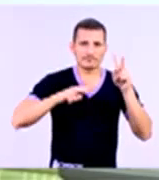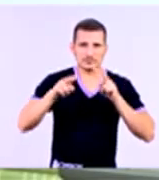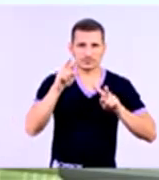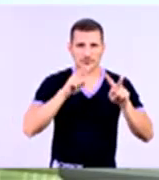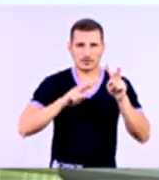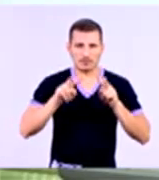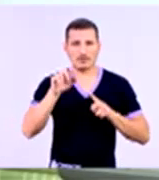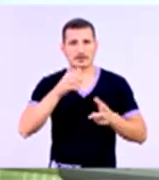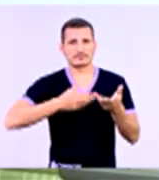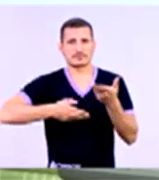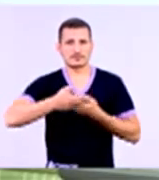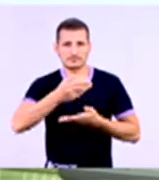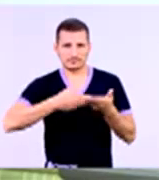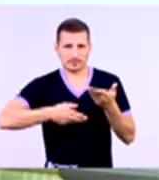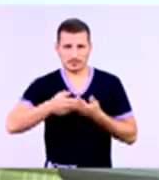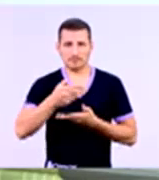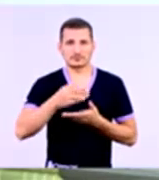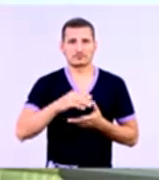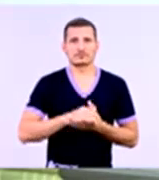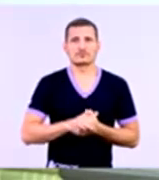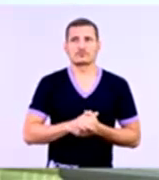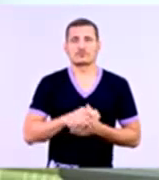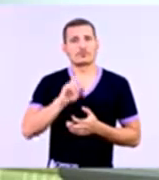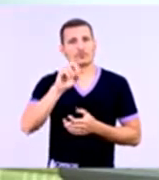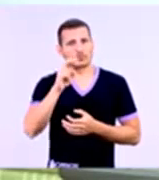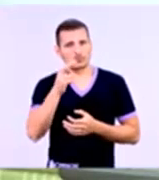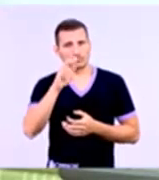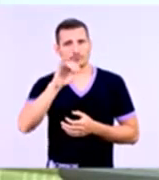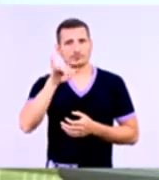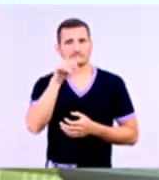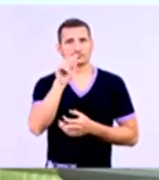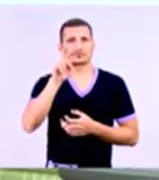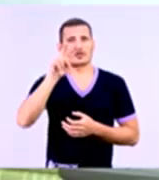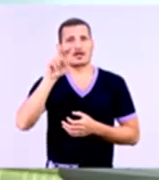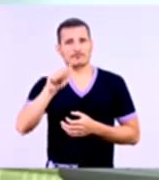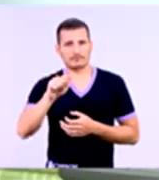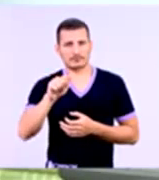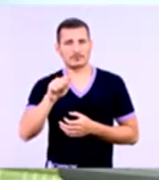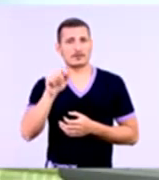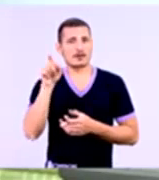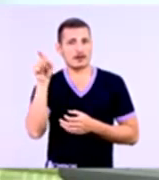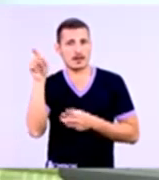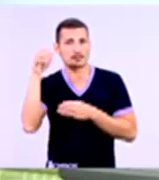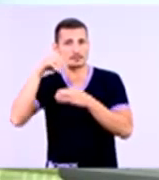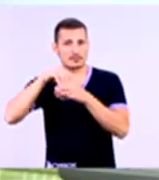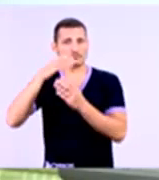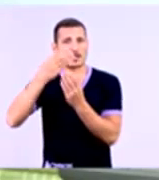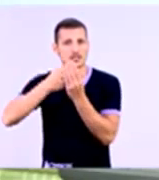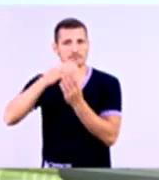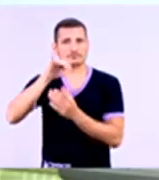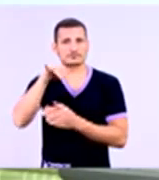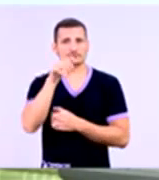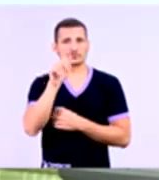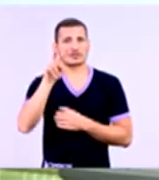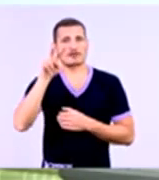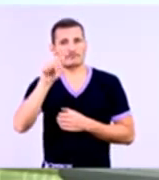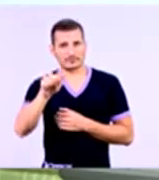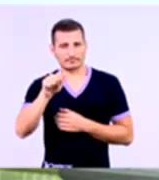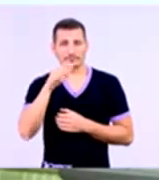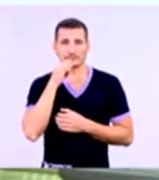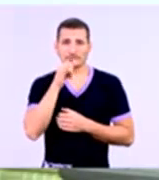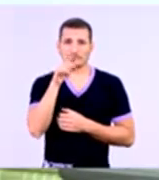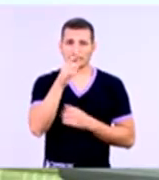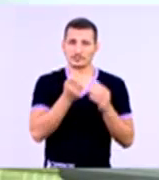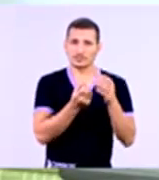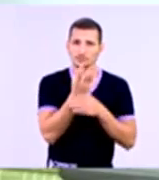é a interatividade, ou o que ele faz com o JavaScript, isso fica lá dentro do arquivo JavaScript. Então, se você criou, por